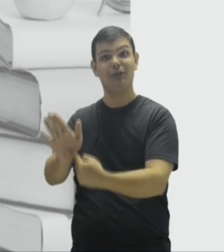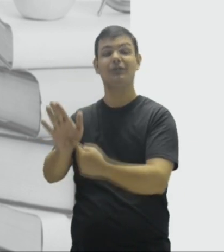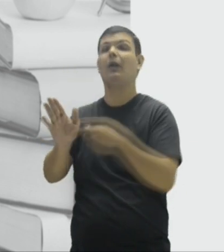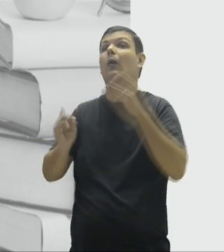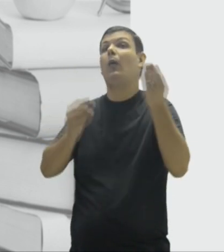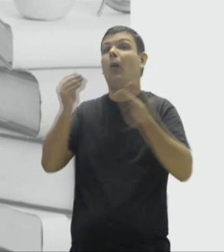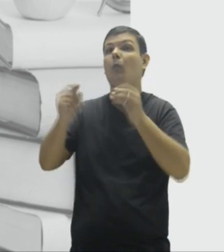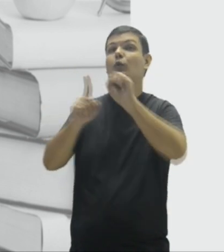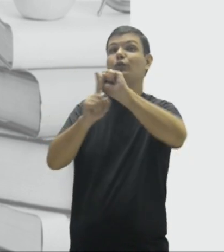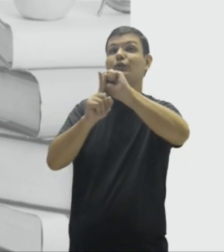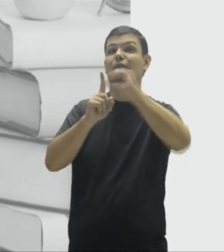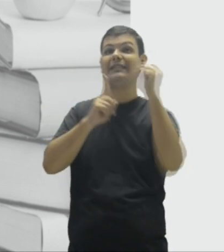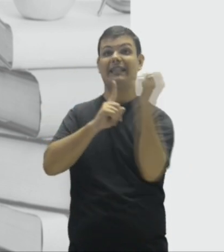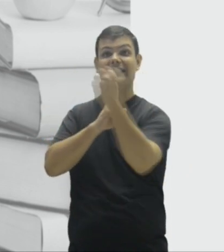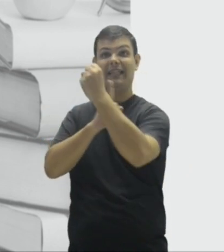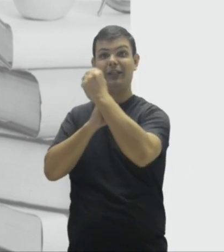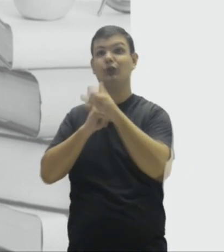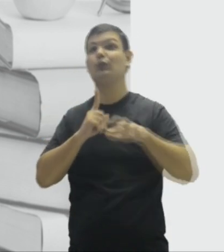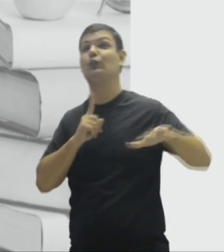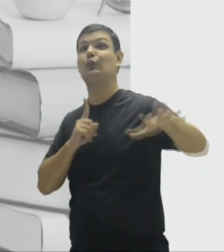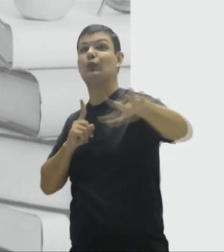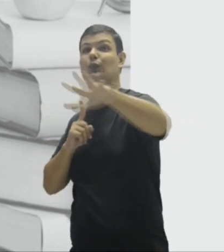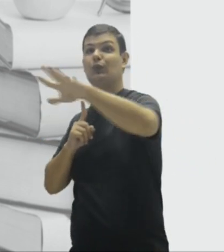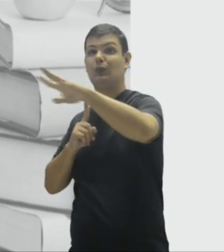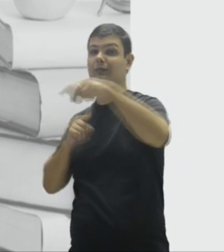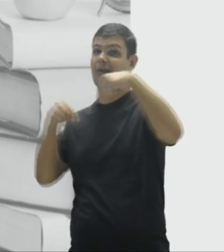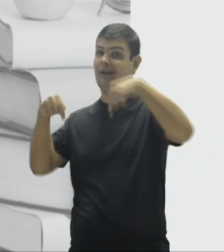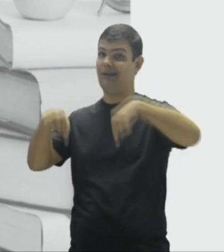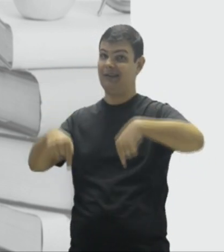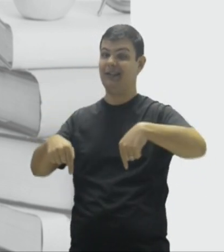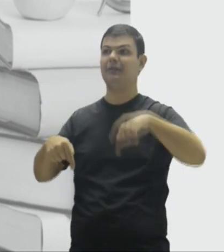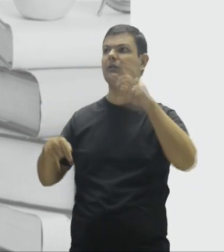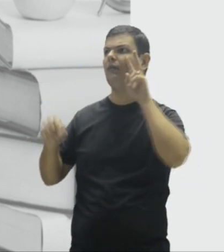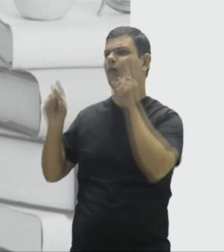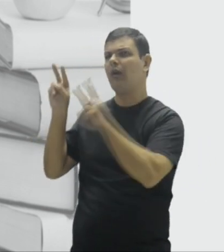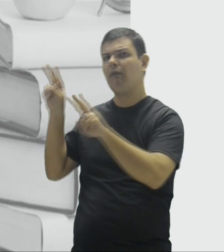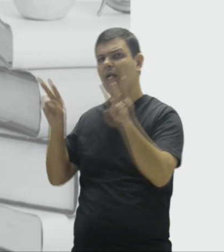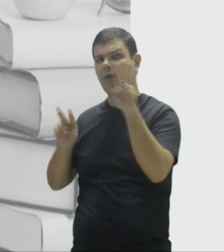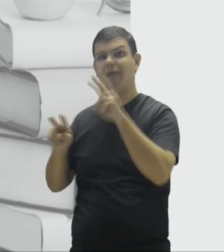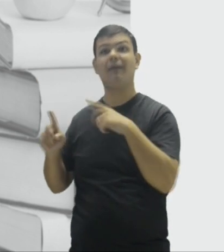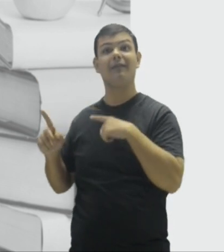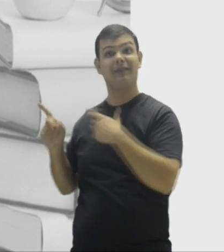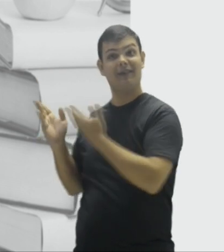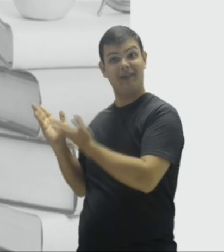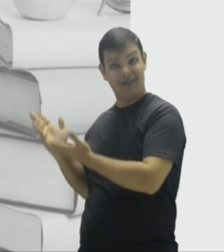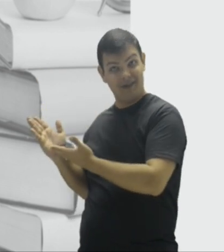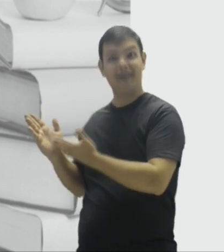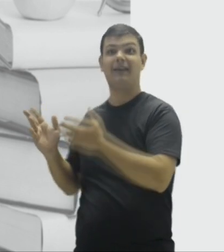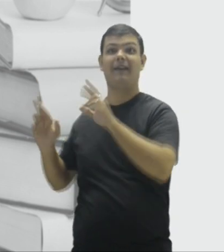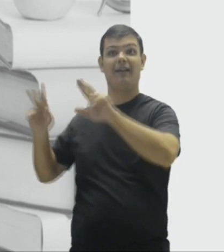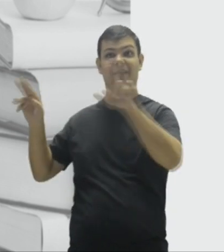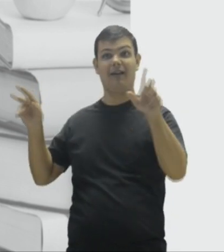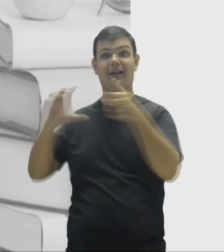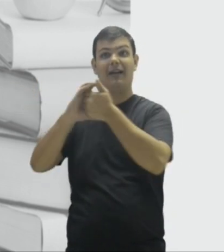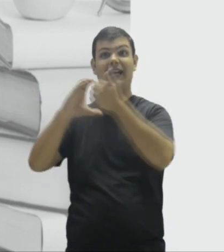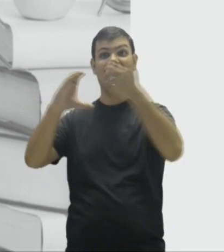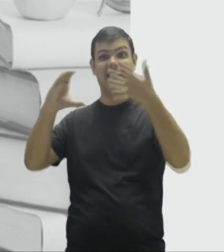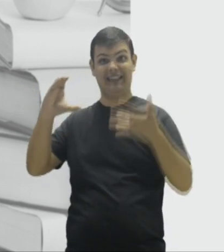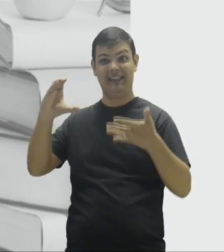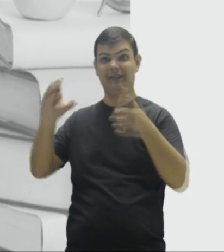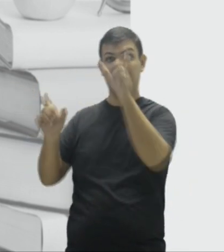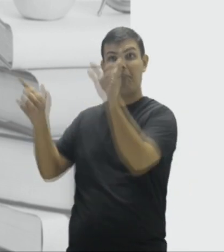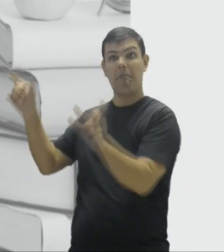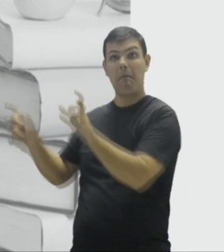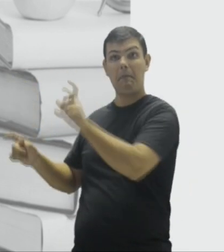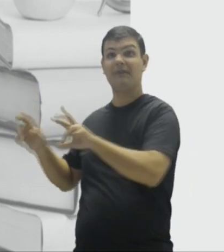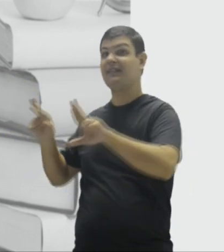a sociedade aqui ao nosso redor. E que você observa que as pessoas têm características, que não são parecidas